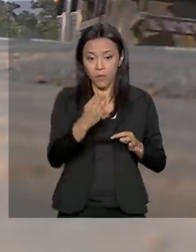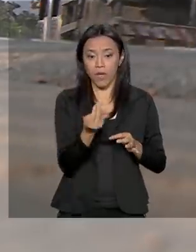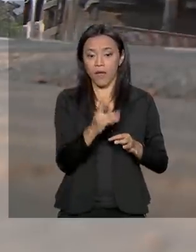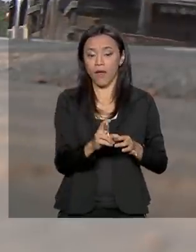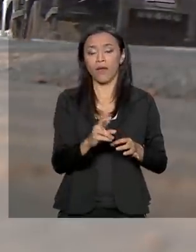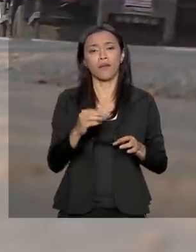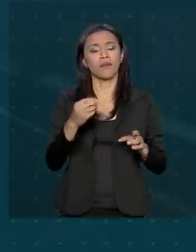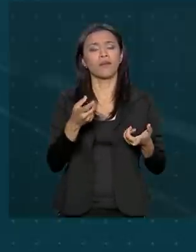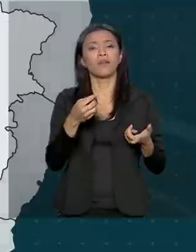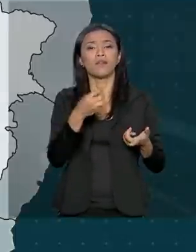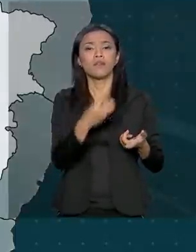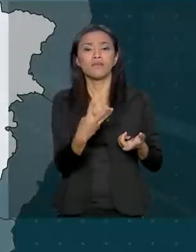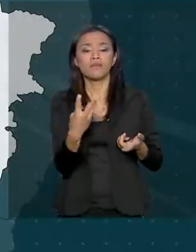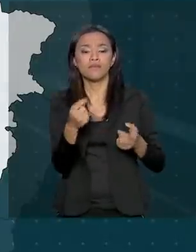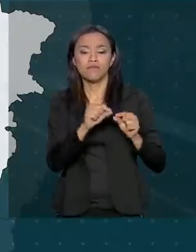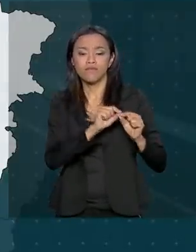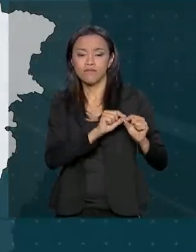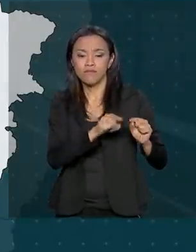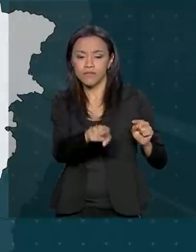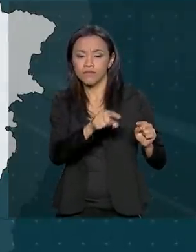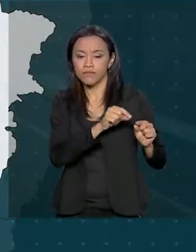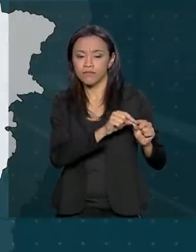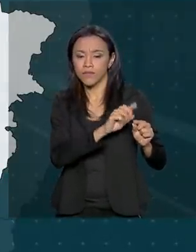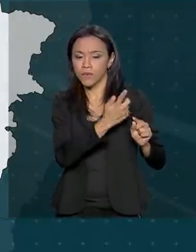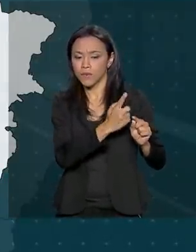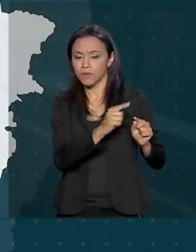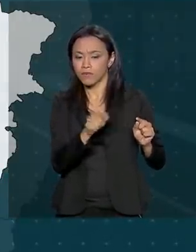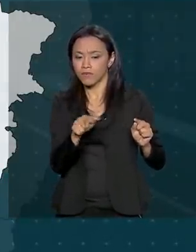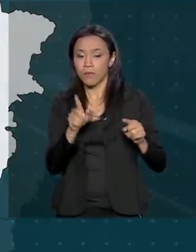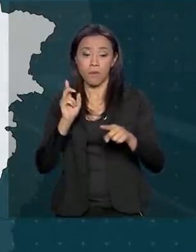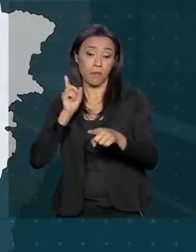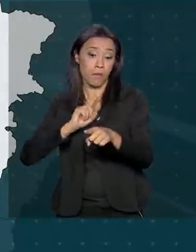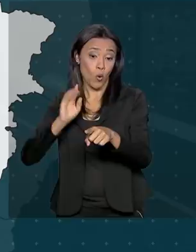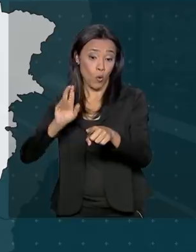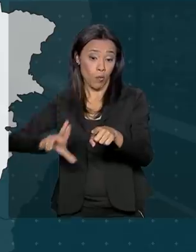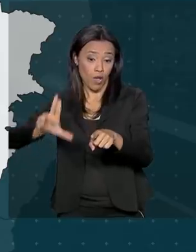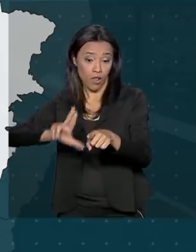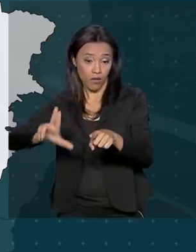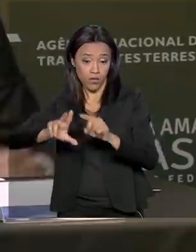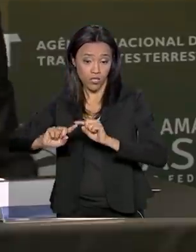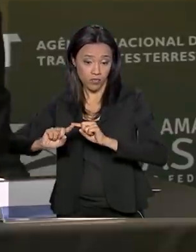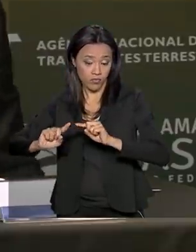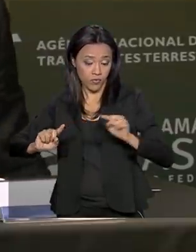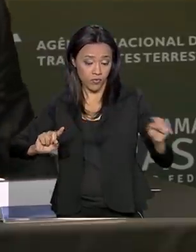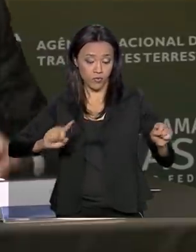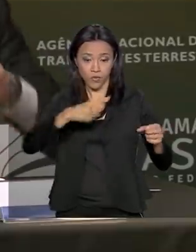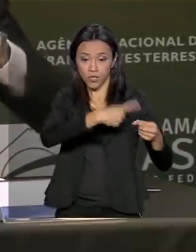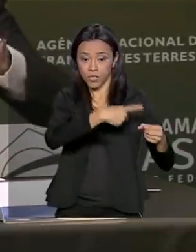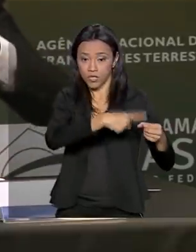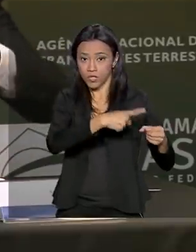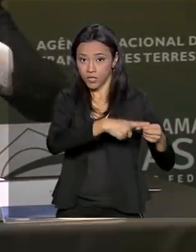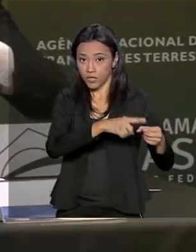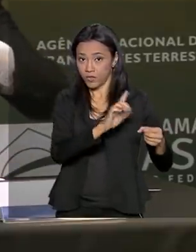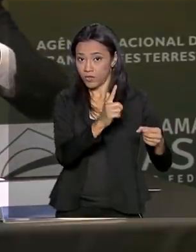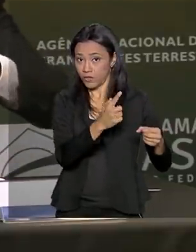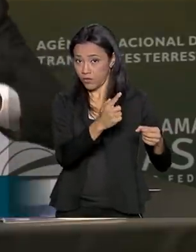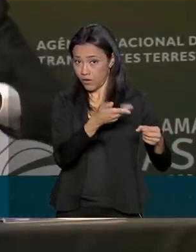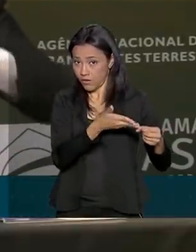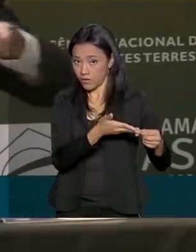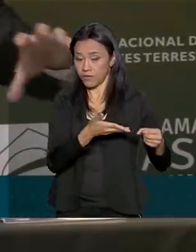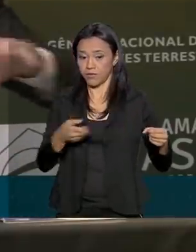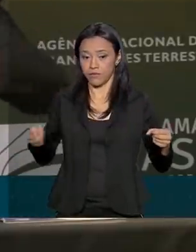365 que liga uberlândia em minas gerais a jataí goiás um curioso e portanto quando john